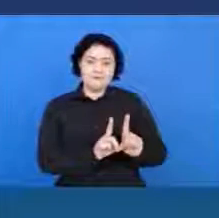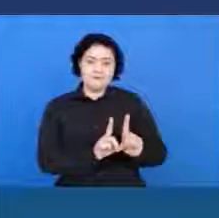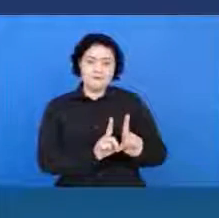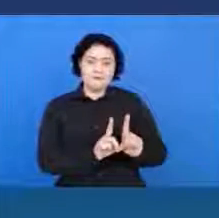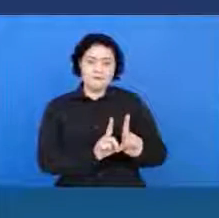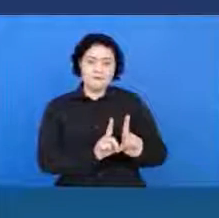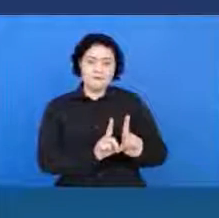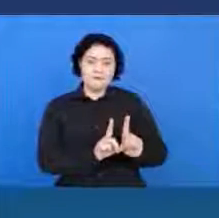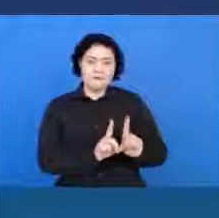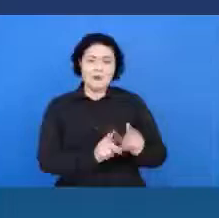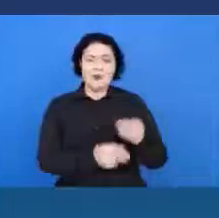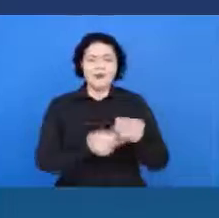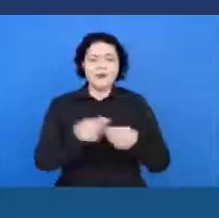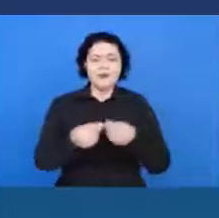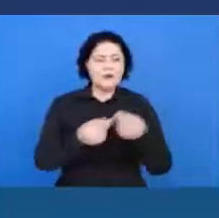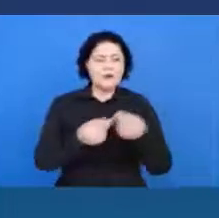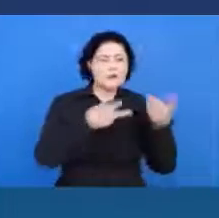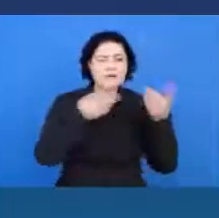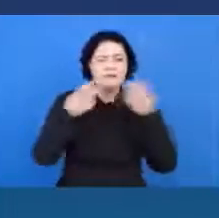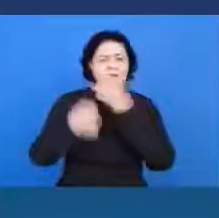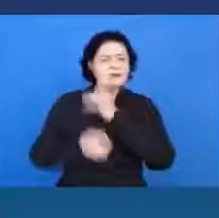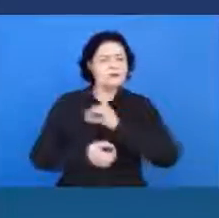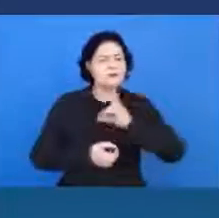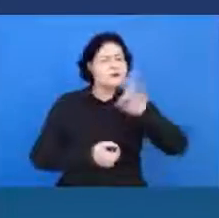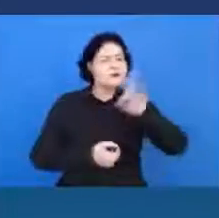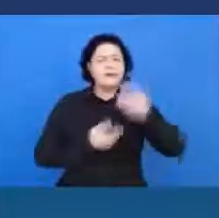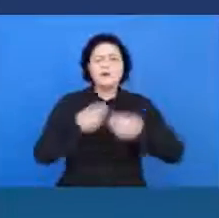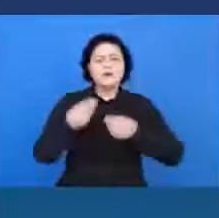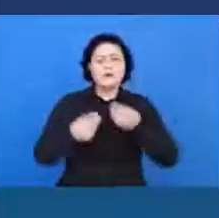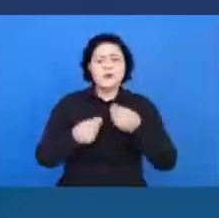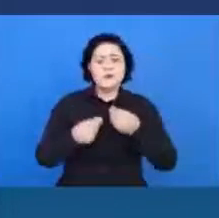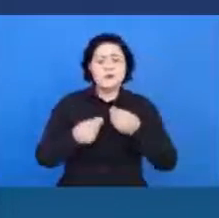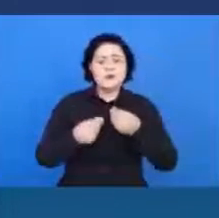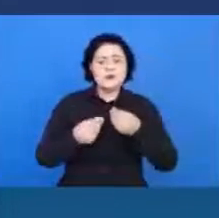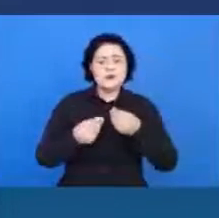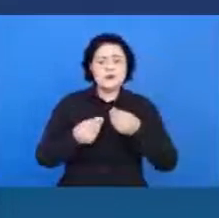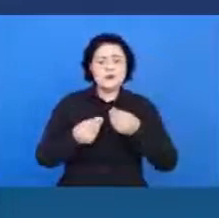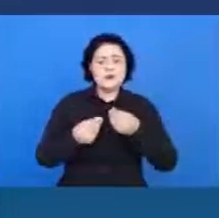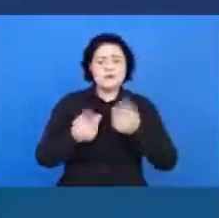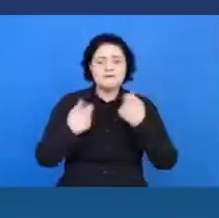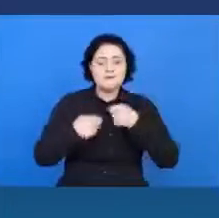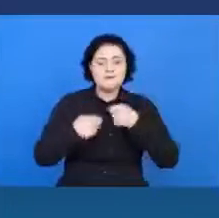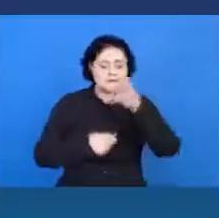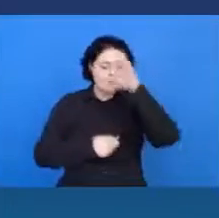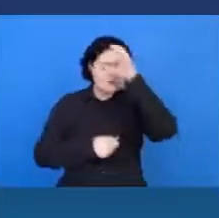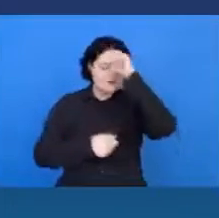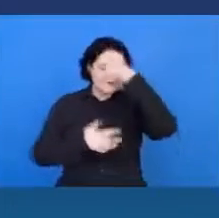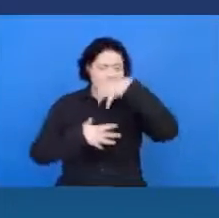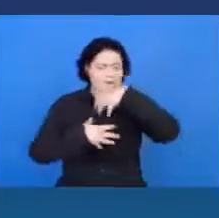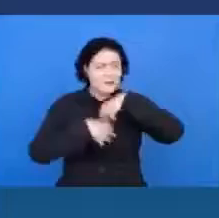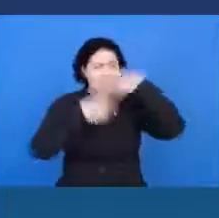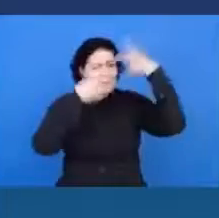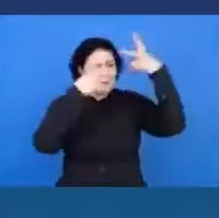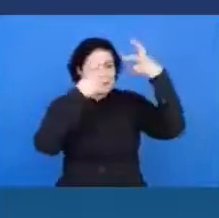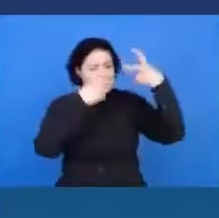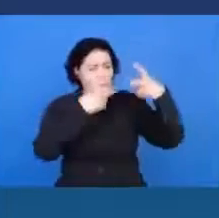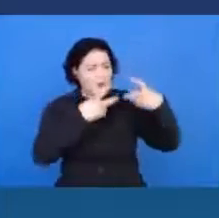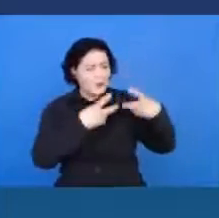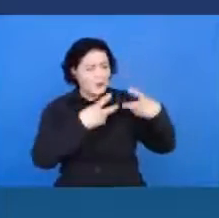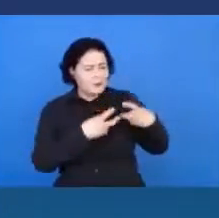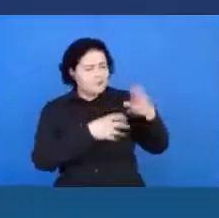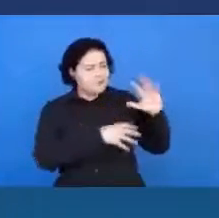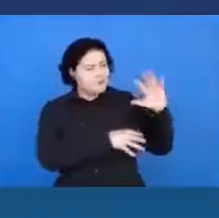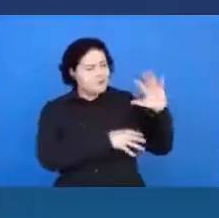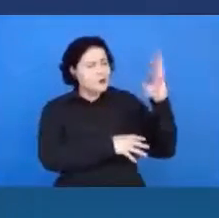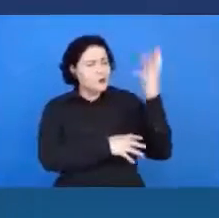para ver os sinais dessa presença grandiosa é mais para aprender a ler o grande livro da natureza